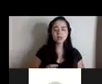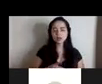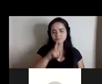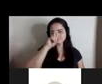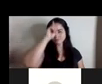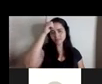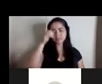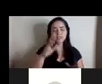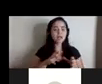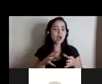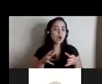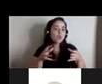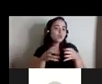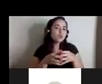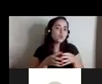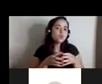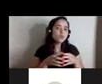reflexão.